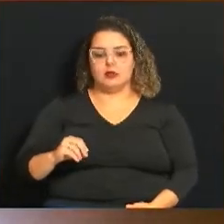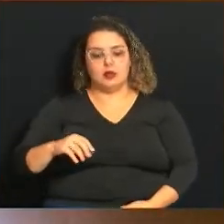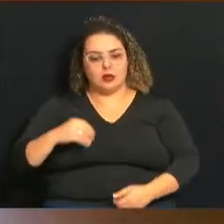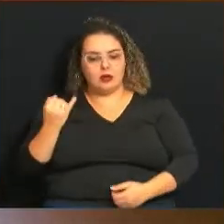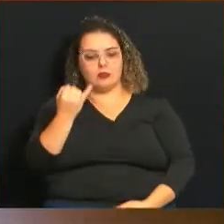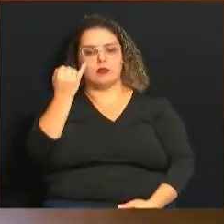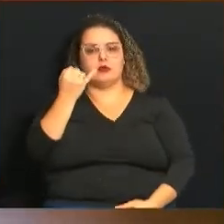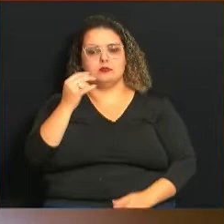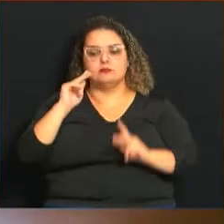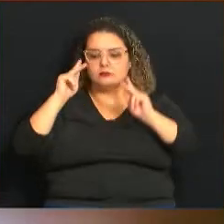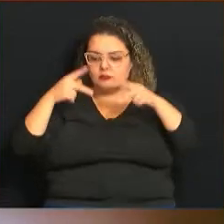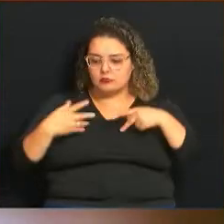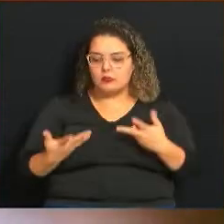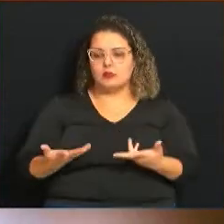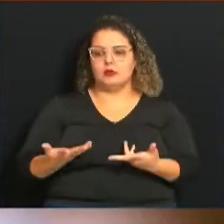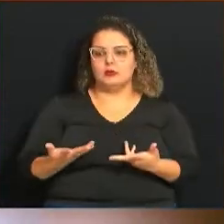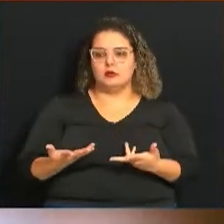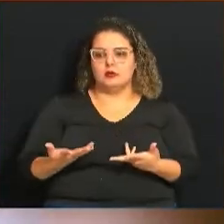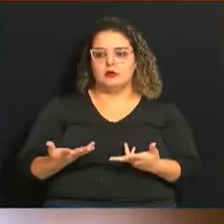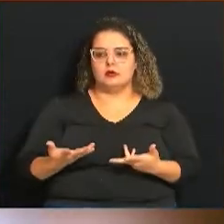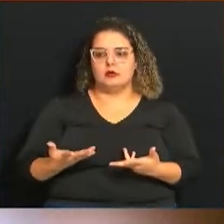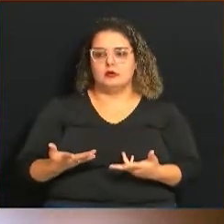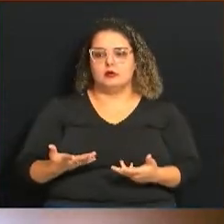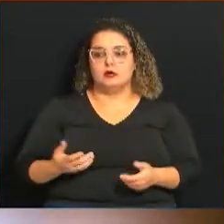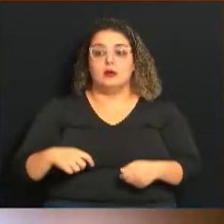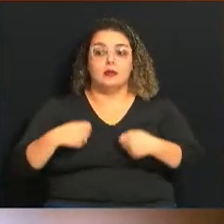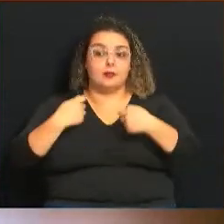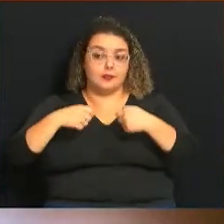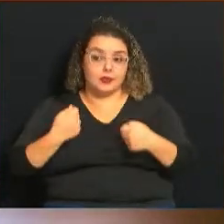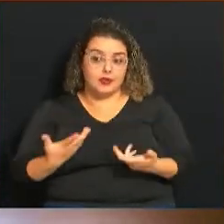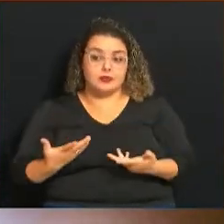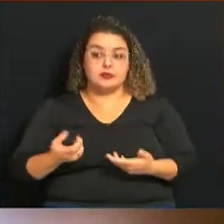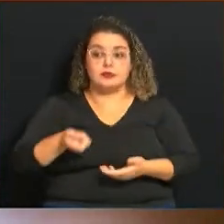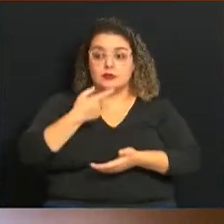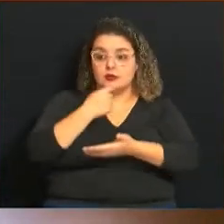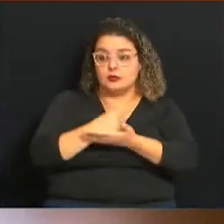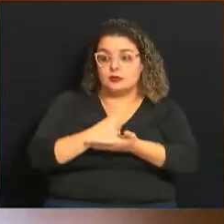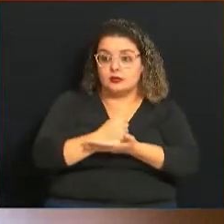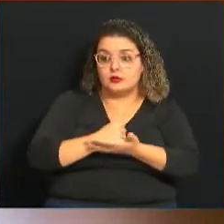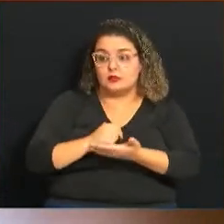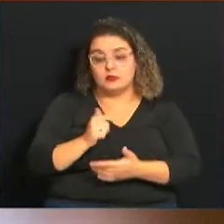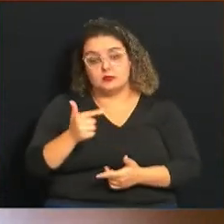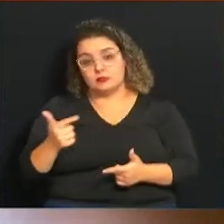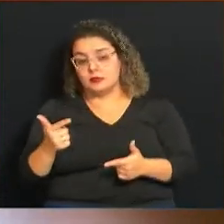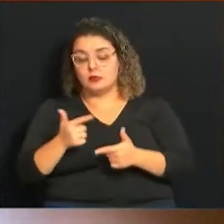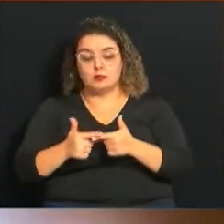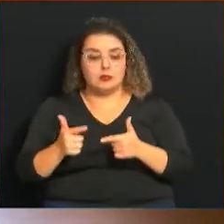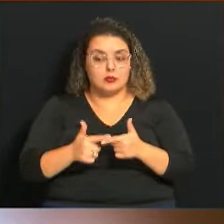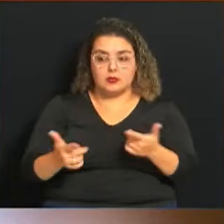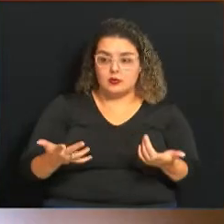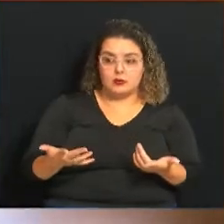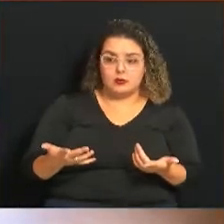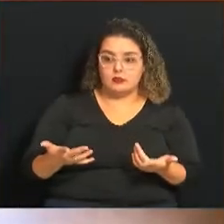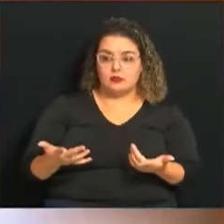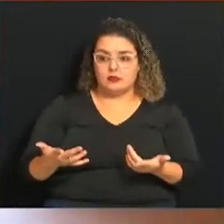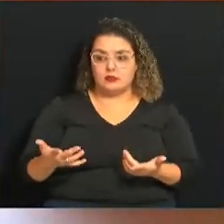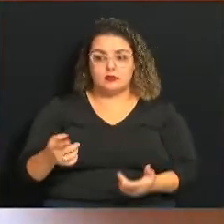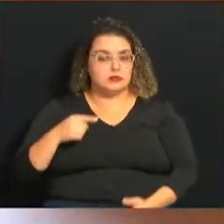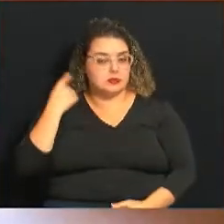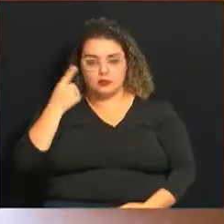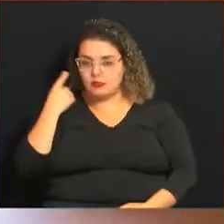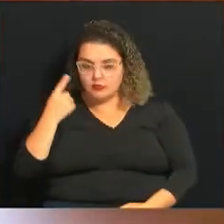problema caso vá acontecer de precisar de algum medicamento, não tem nenhum problema. Você não é maluco por estar